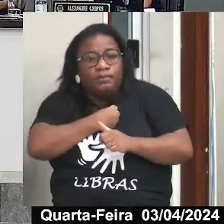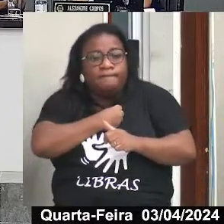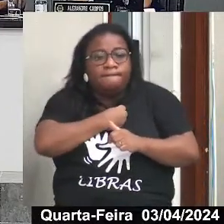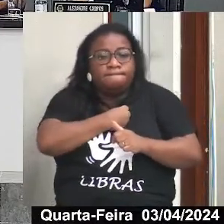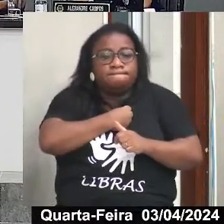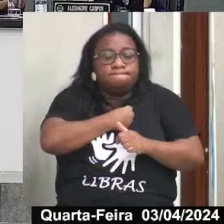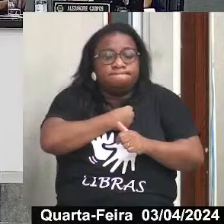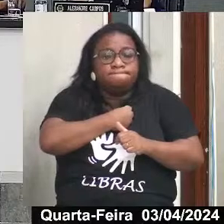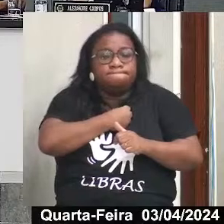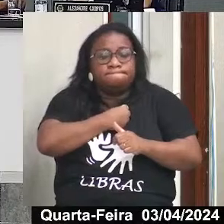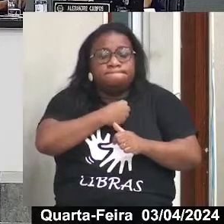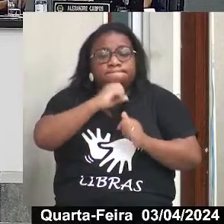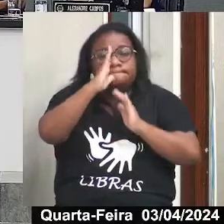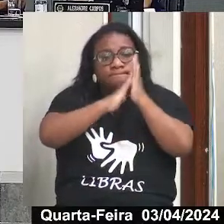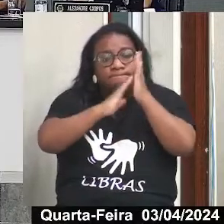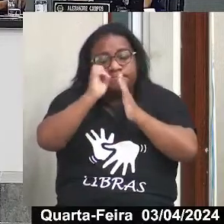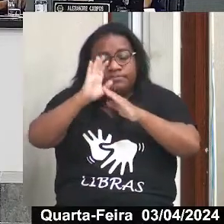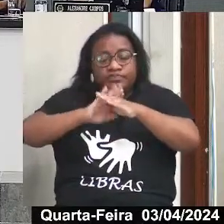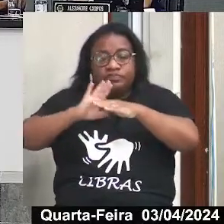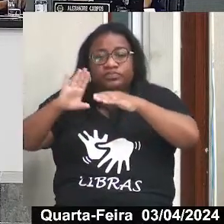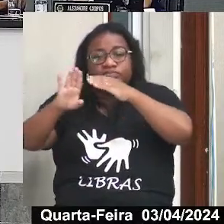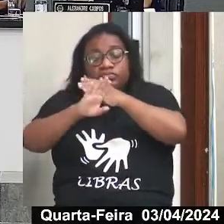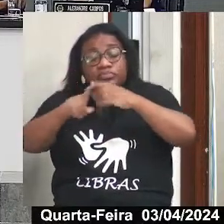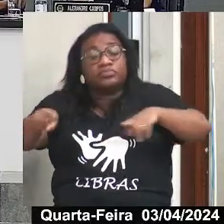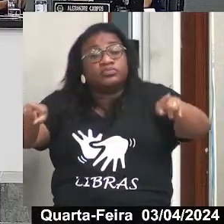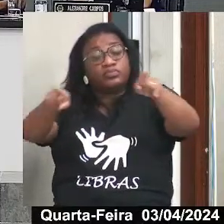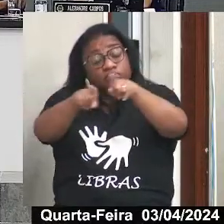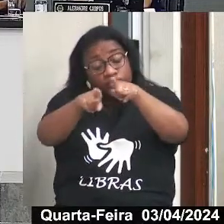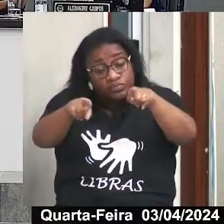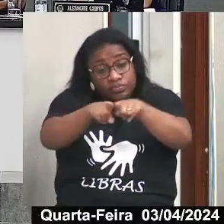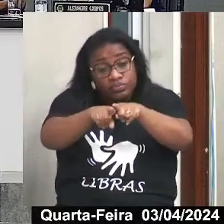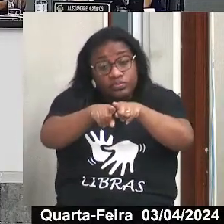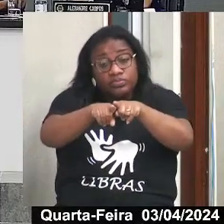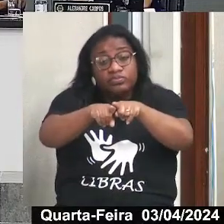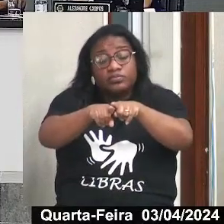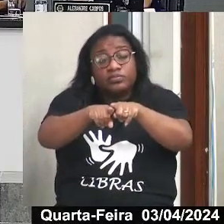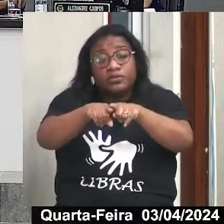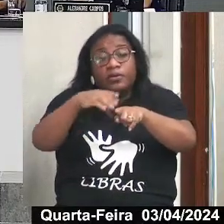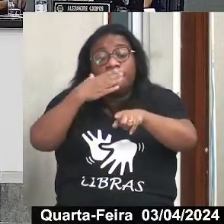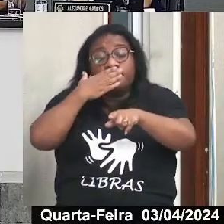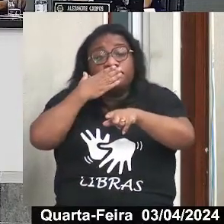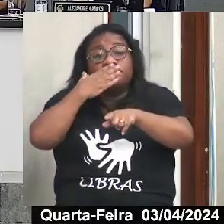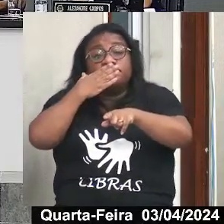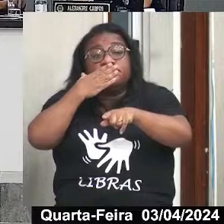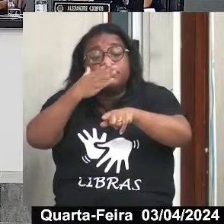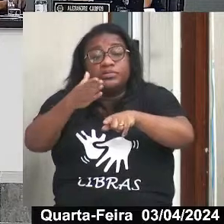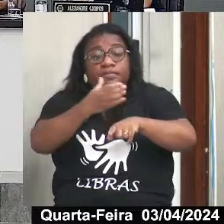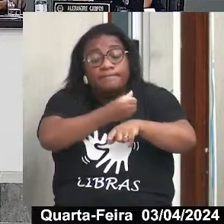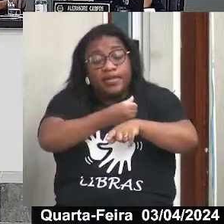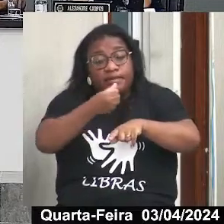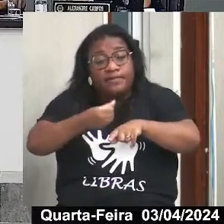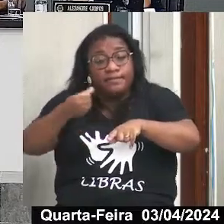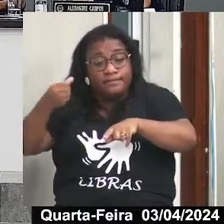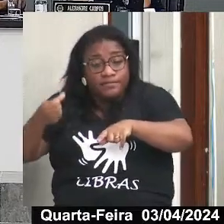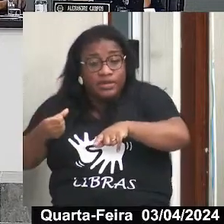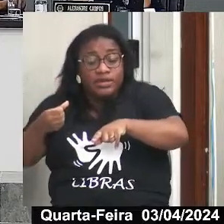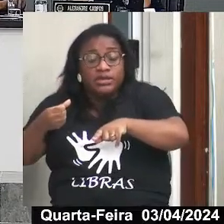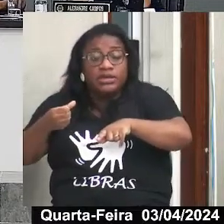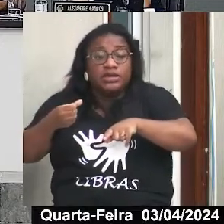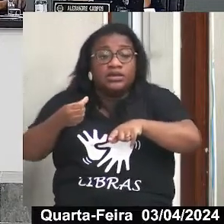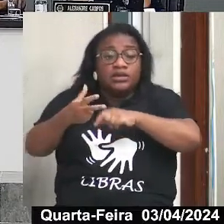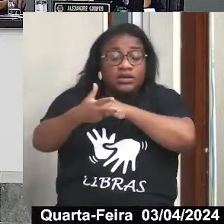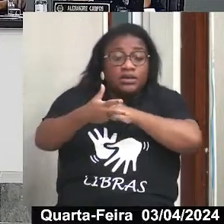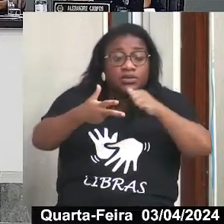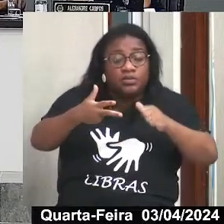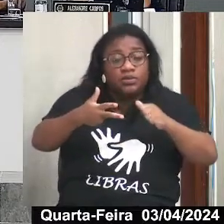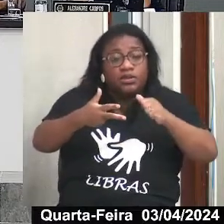Parquinho Dada, Capo Alves, em Mudas Artes. Indicação de vereador Sander Castro e demais vereadores. Indicação 66/24.